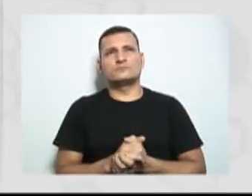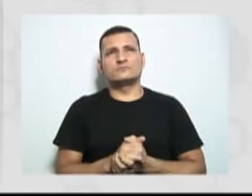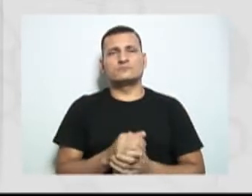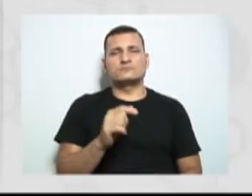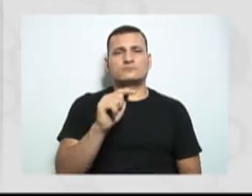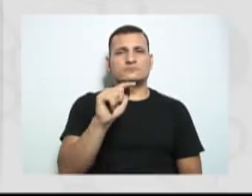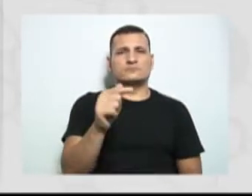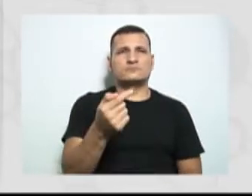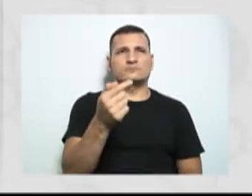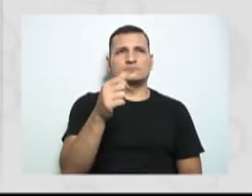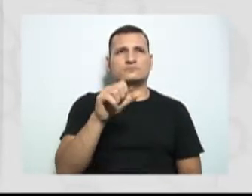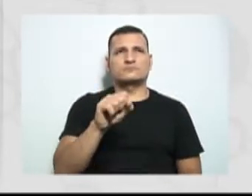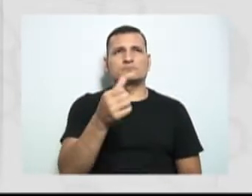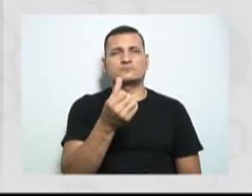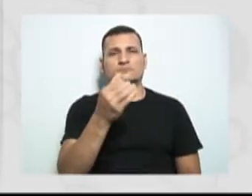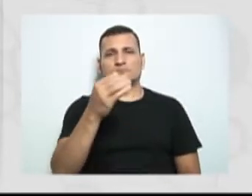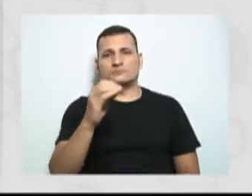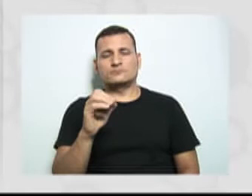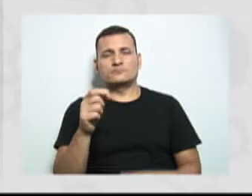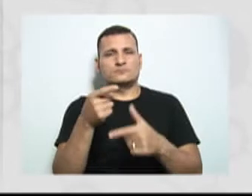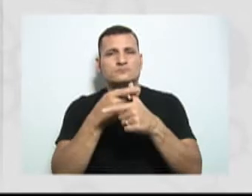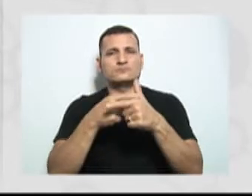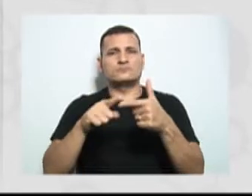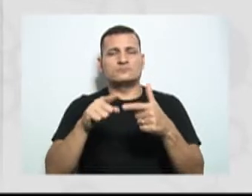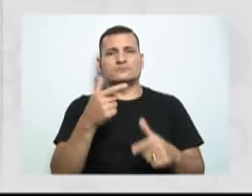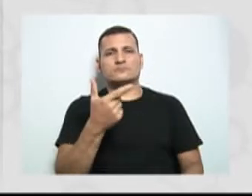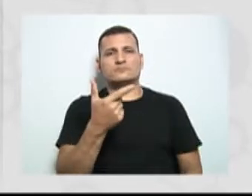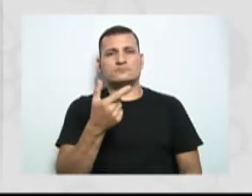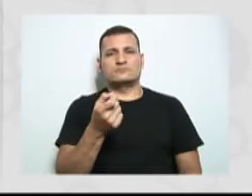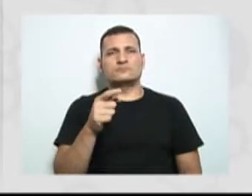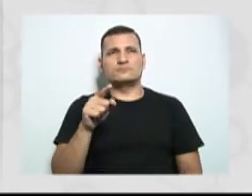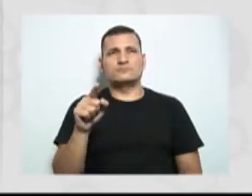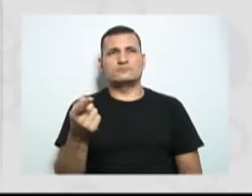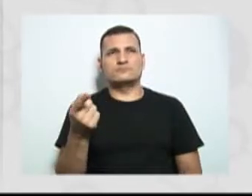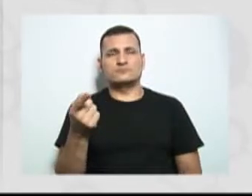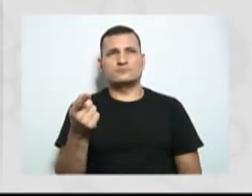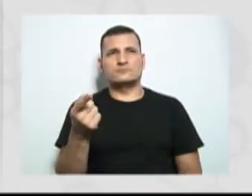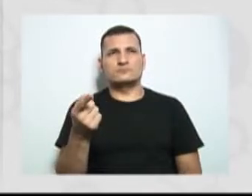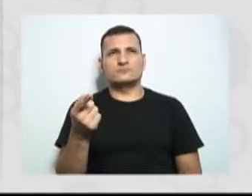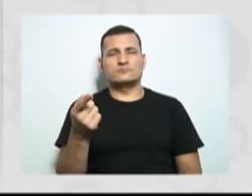7.860 dividido por 20 mil. Vamos ter um valor total de